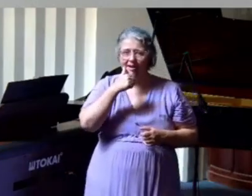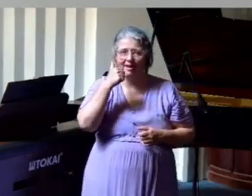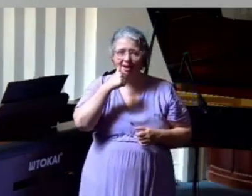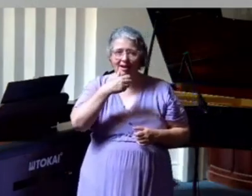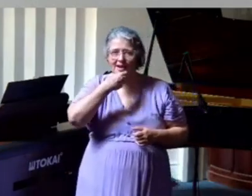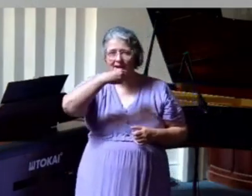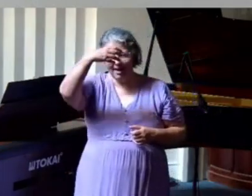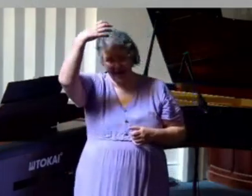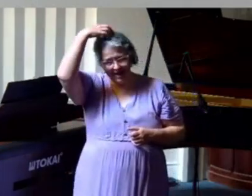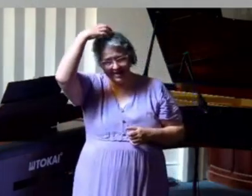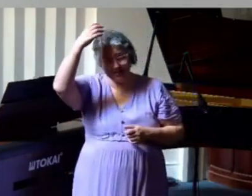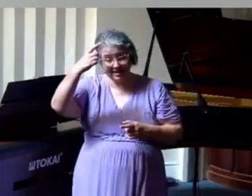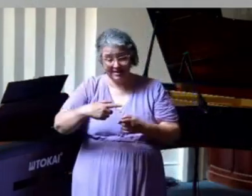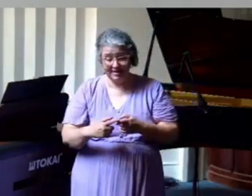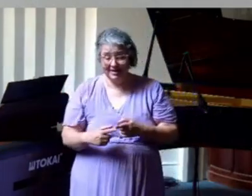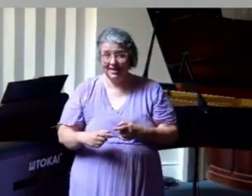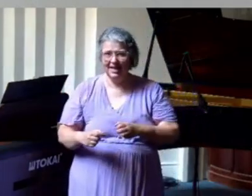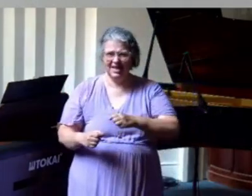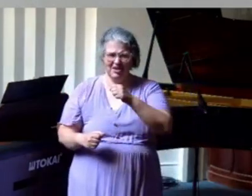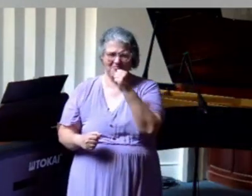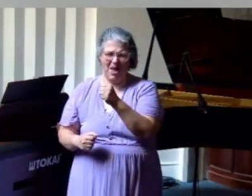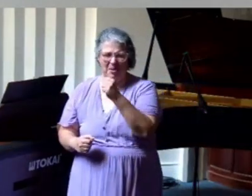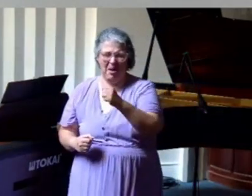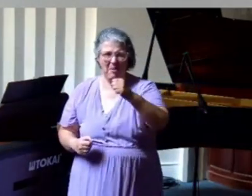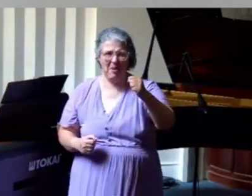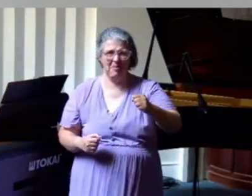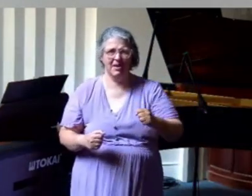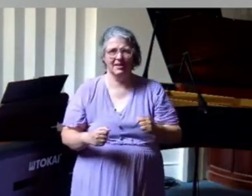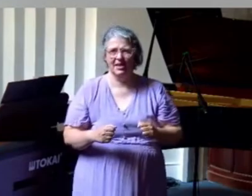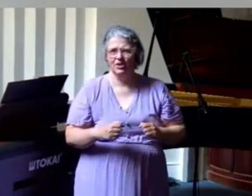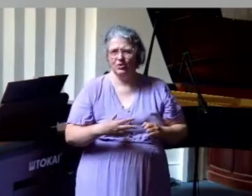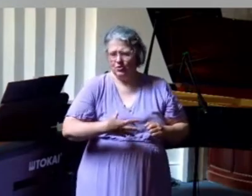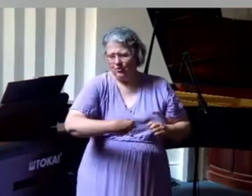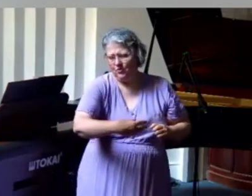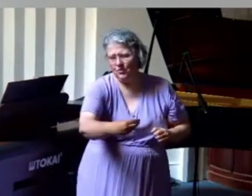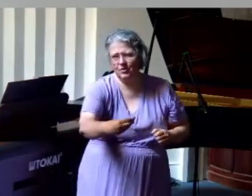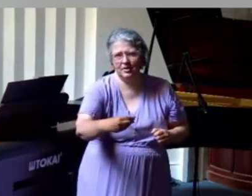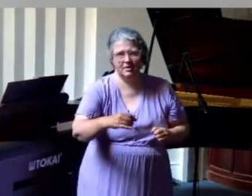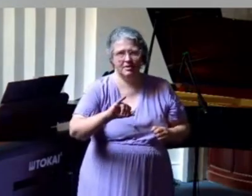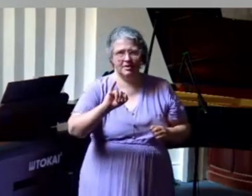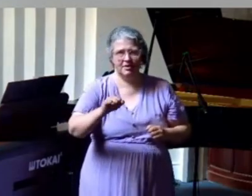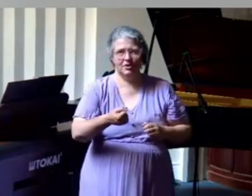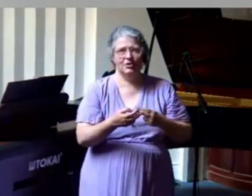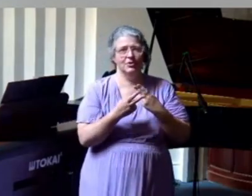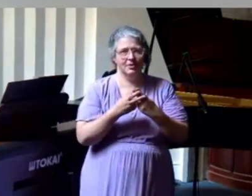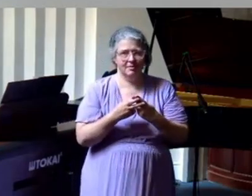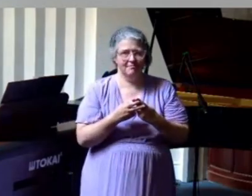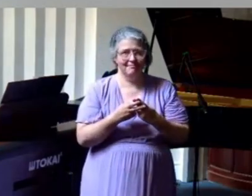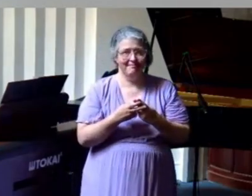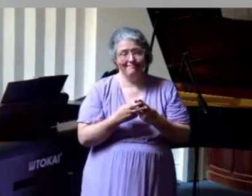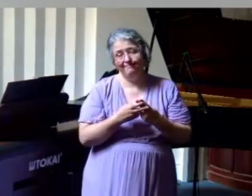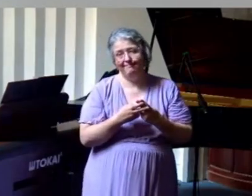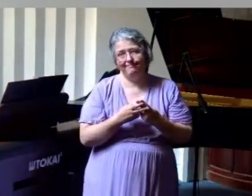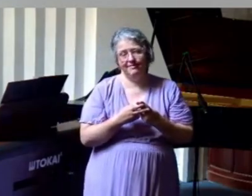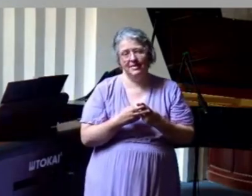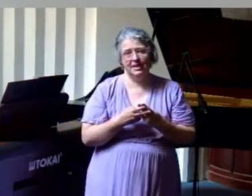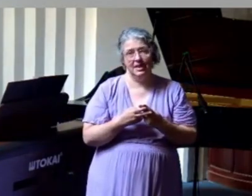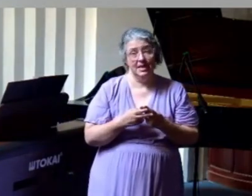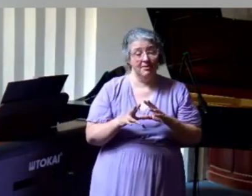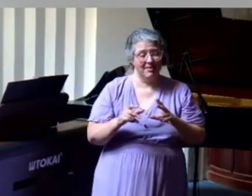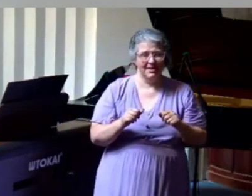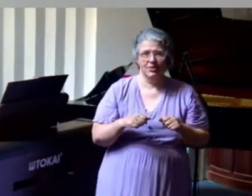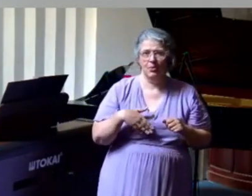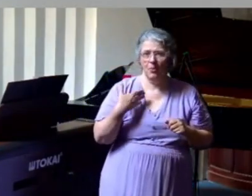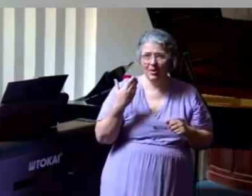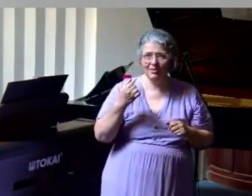de Judá. E então, ela, enquanto pensa que matou a todos, Joás